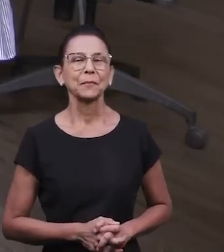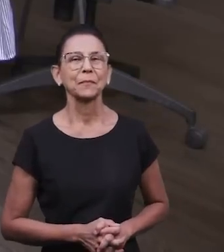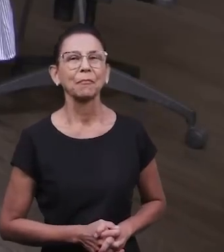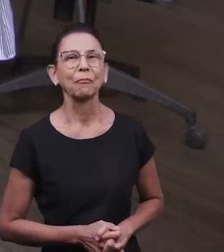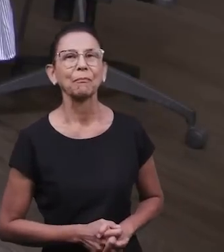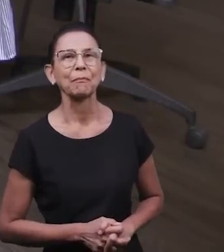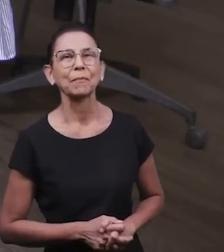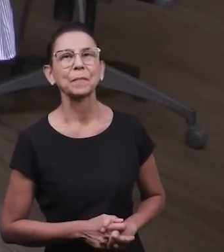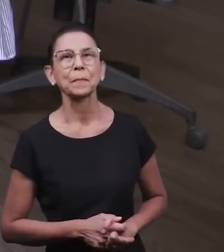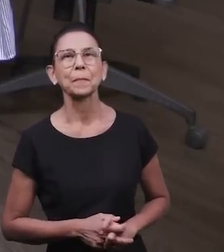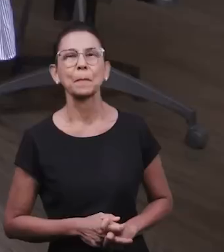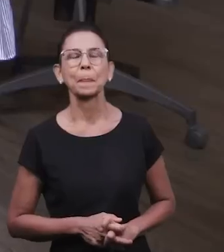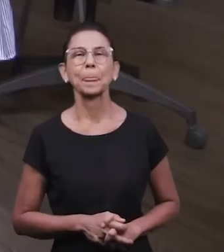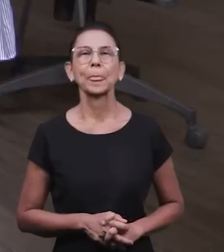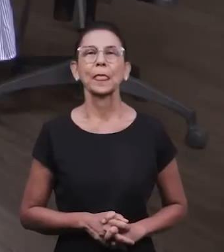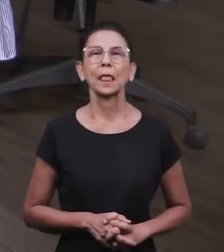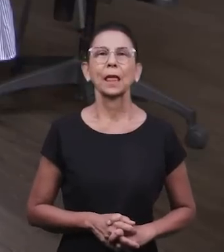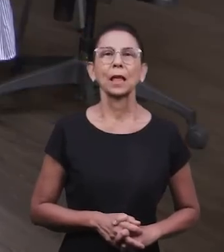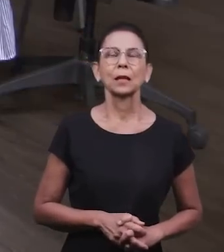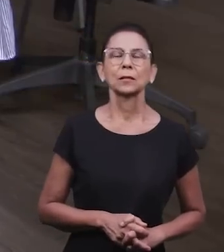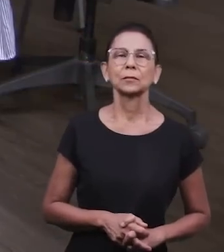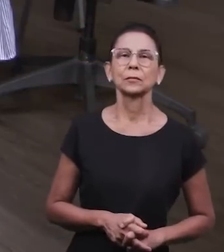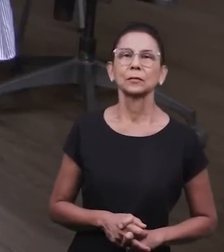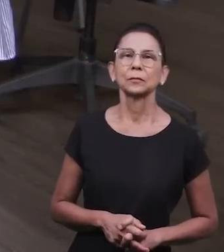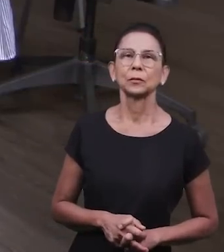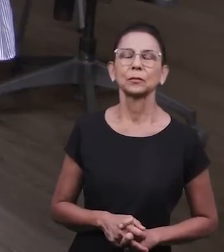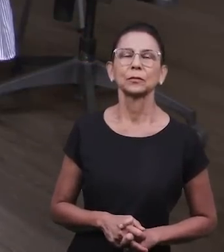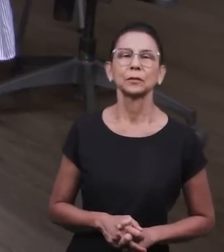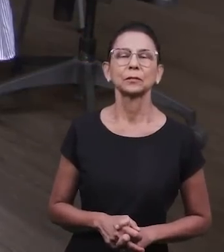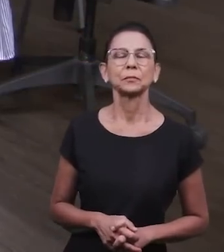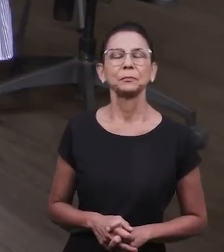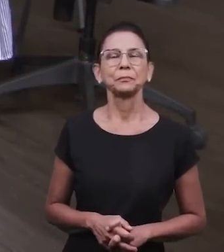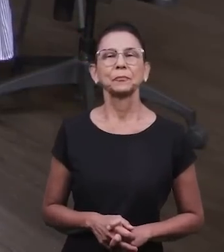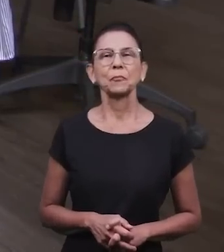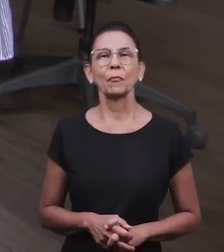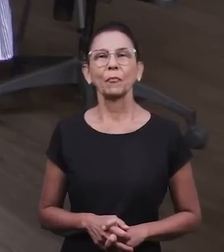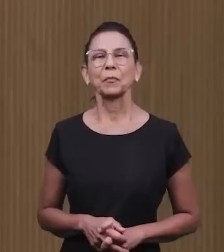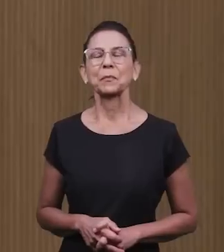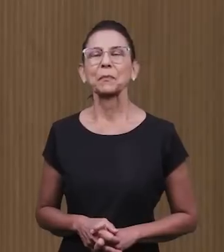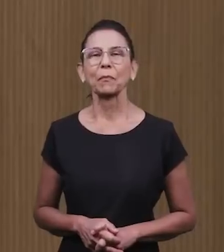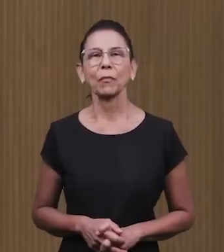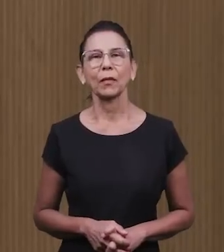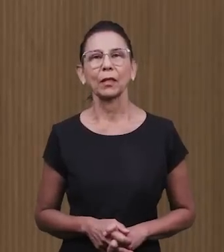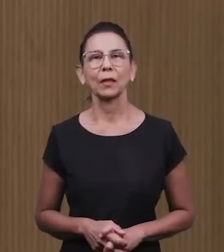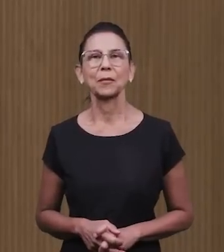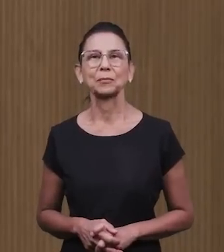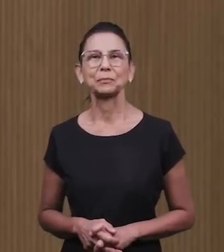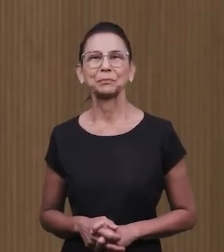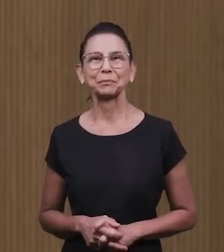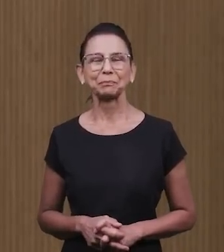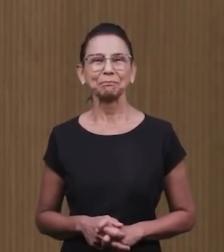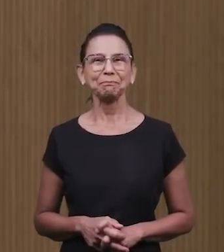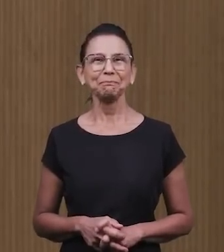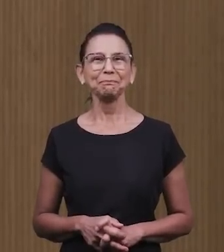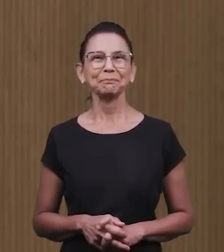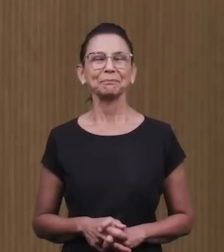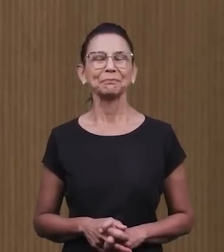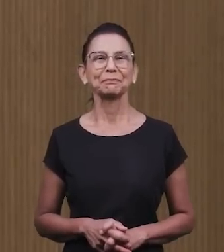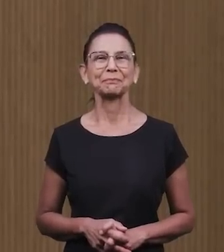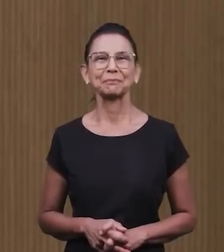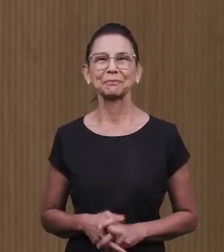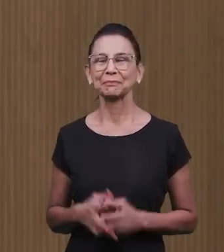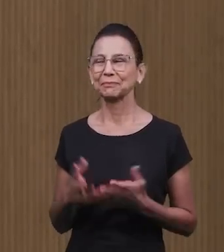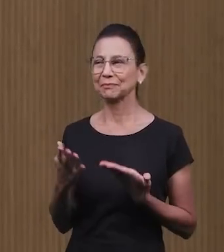uma jovem que o nome dela, o senhor até brincou antes, né? É alemão. Gabriela,